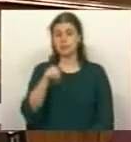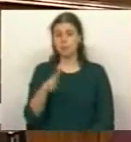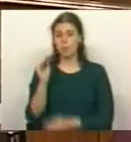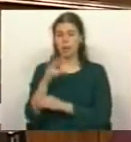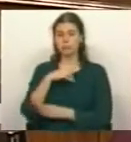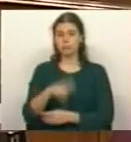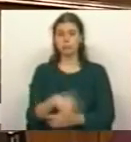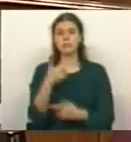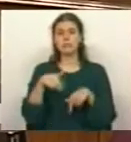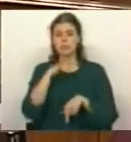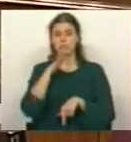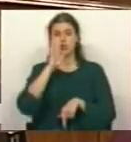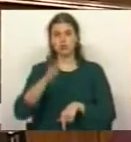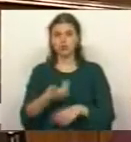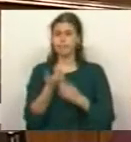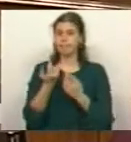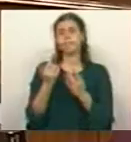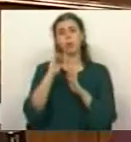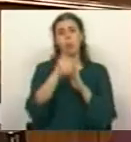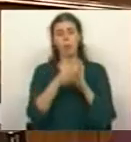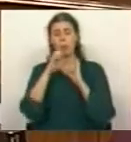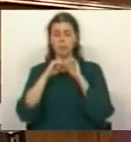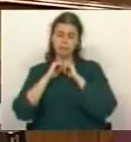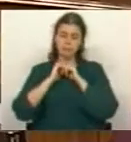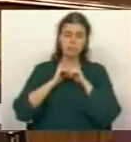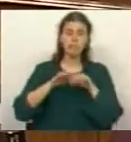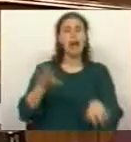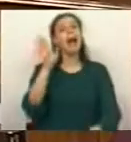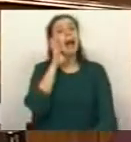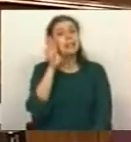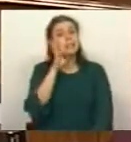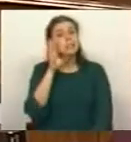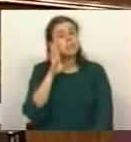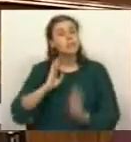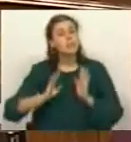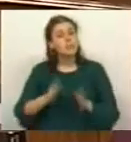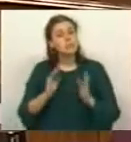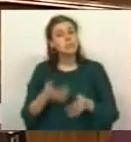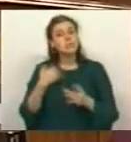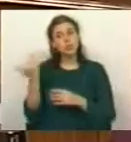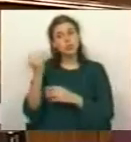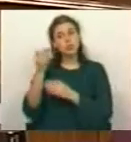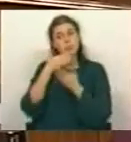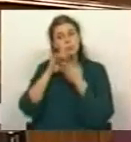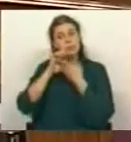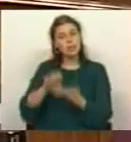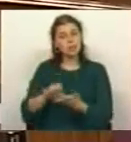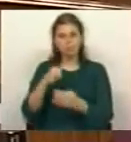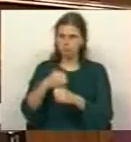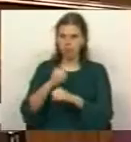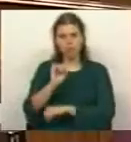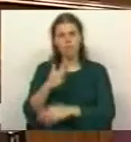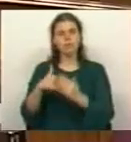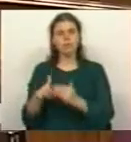Banco de Portugal, como aqui já foi referido, emitiu um comunicado chamando a atenção para a necessidade das instituições de crédito desempenharem